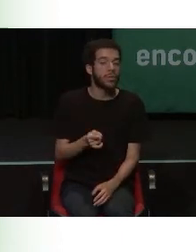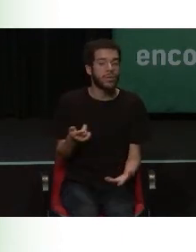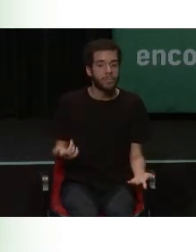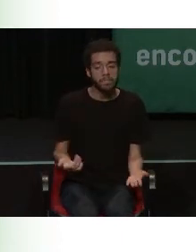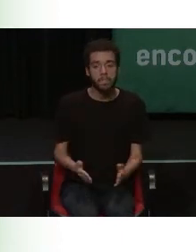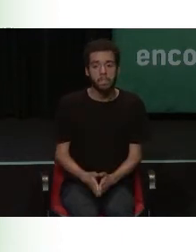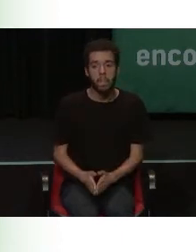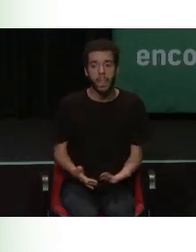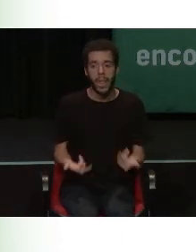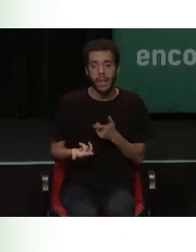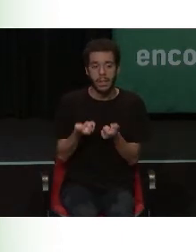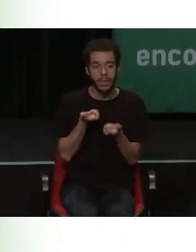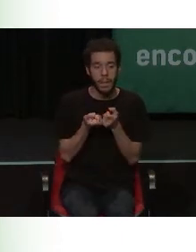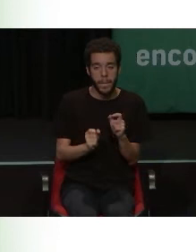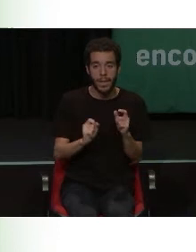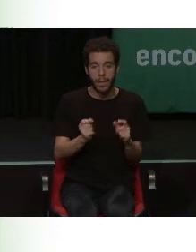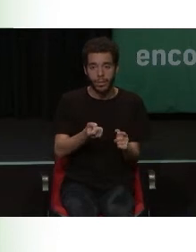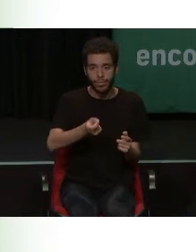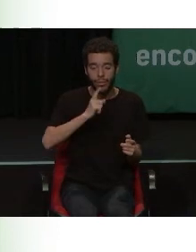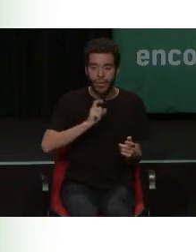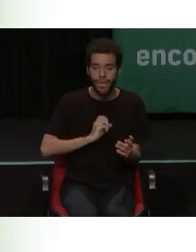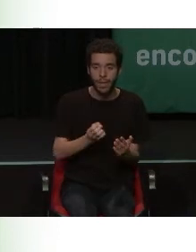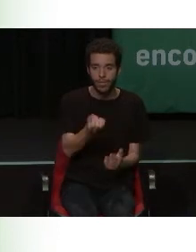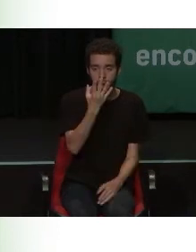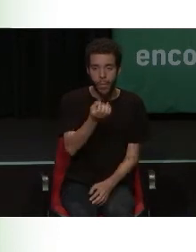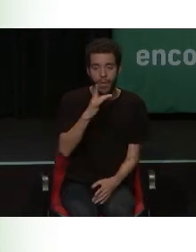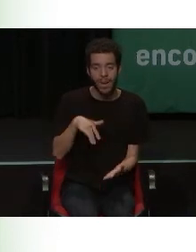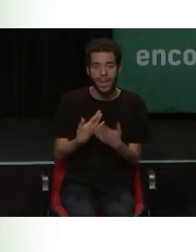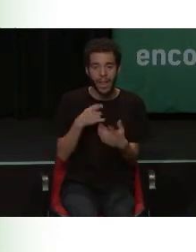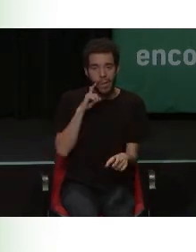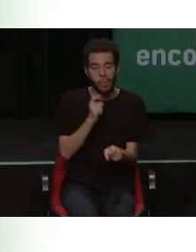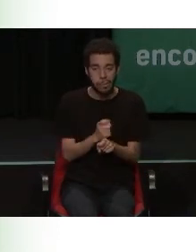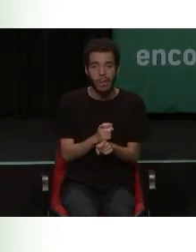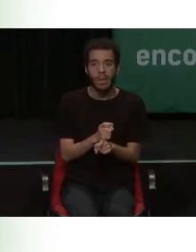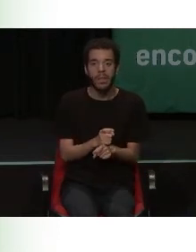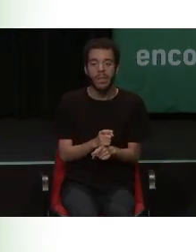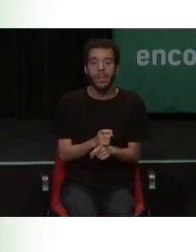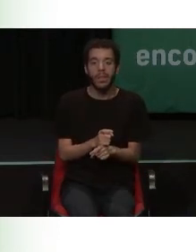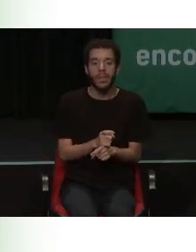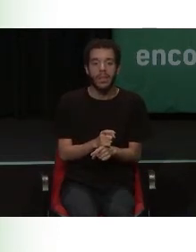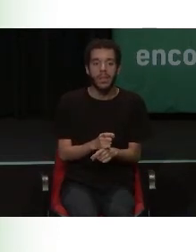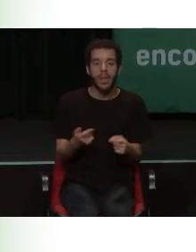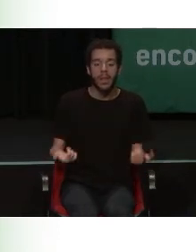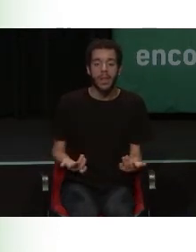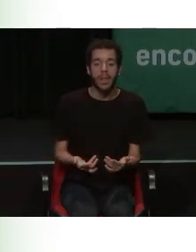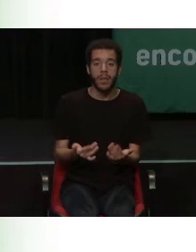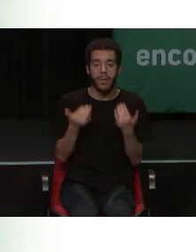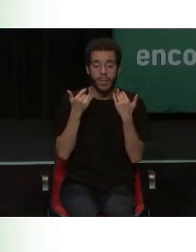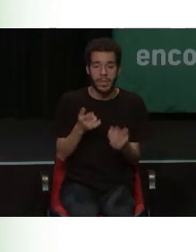que as mensagens que reforçam a segurança dos dados e a